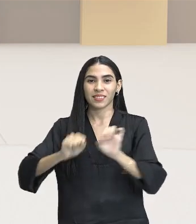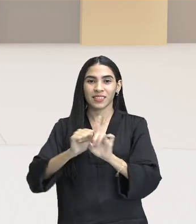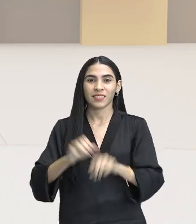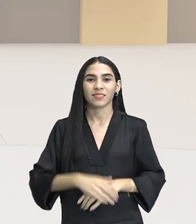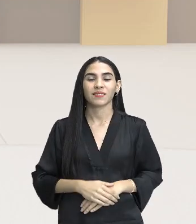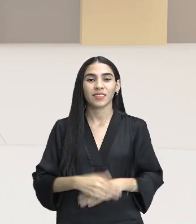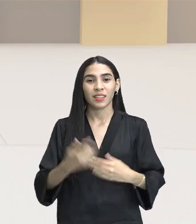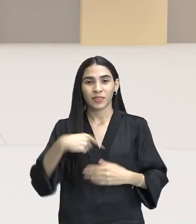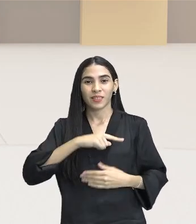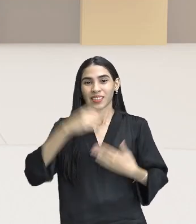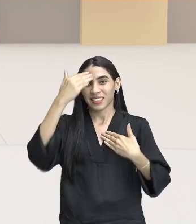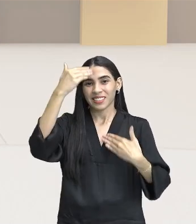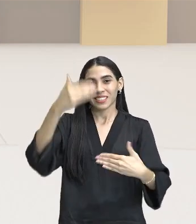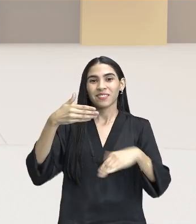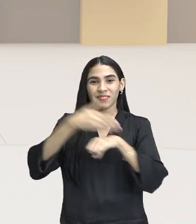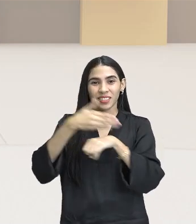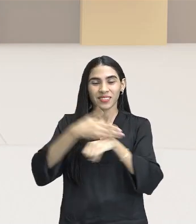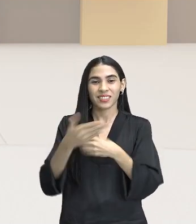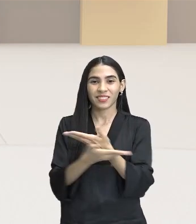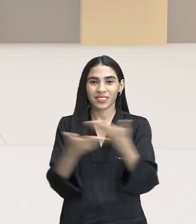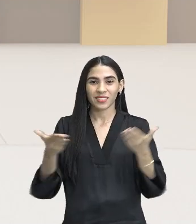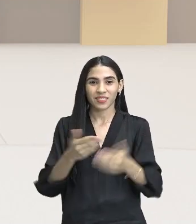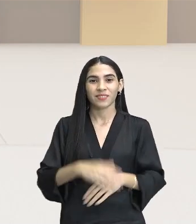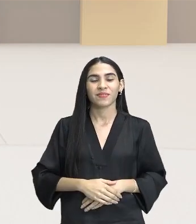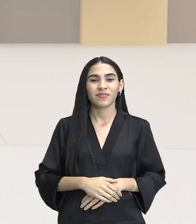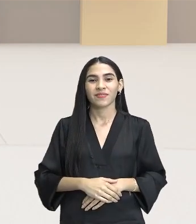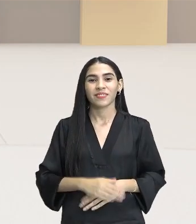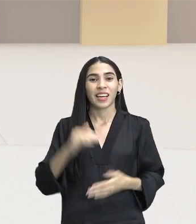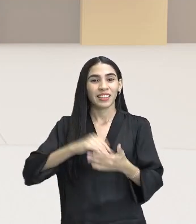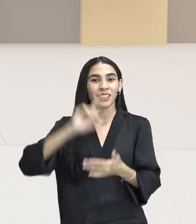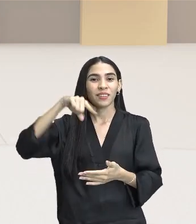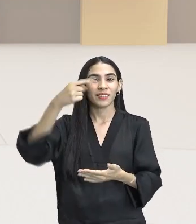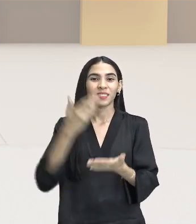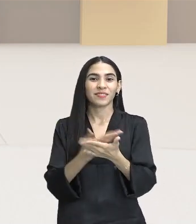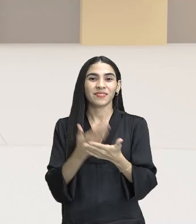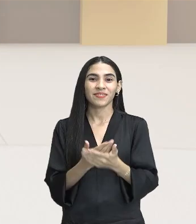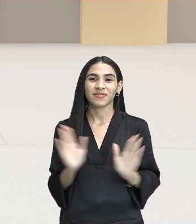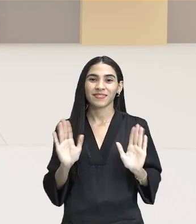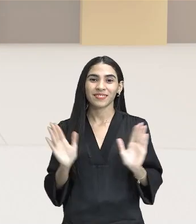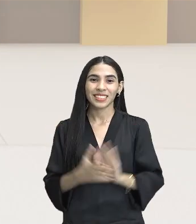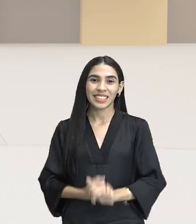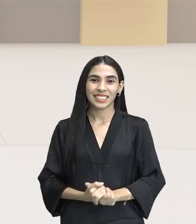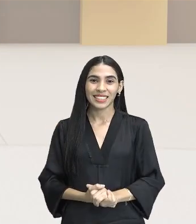sociais. Agradecemos a participação de todos e todas e até a próxima aula.